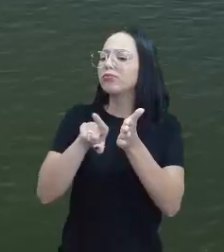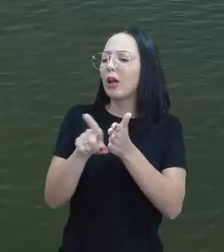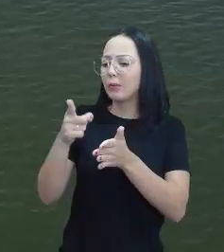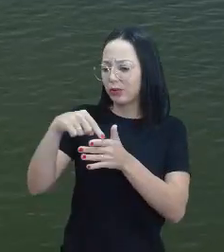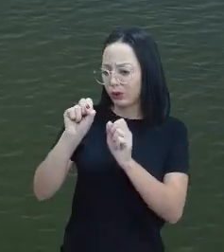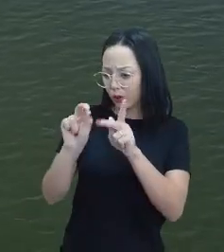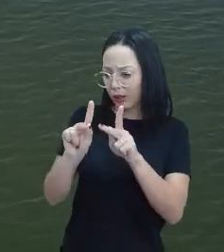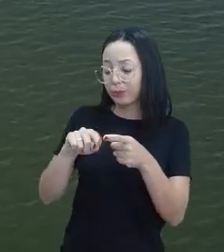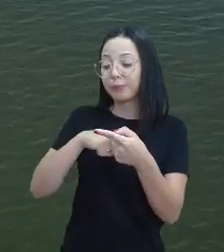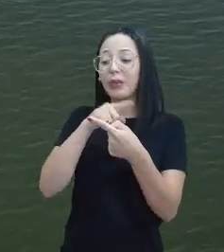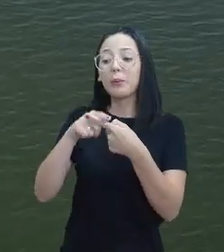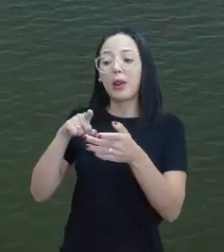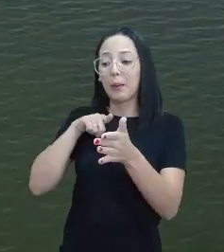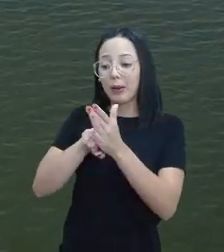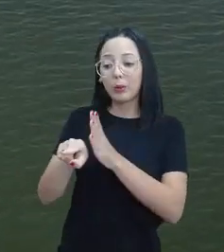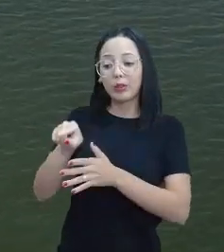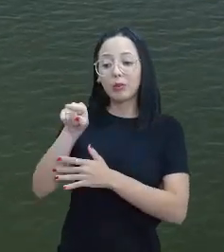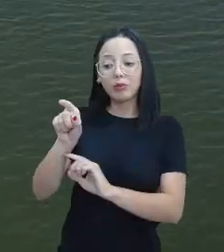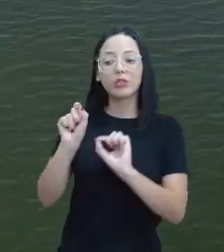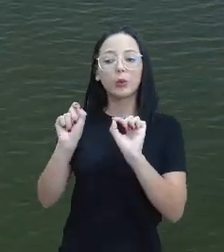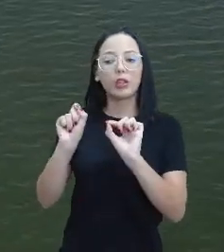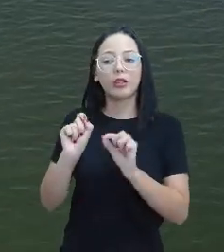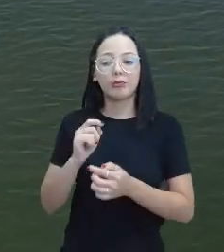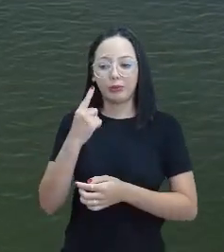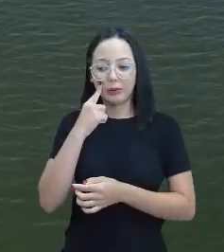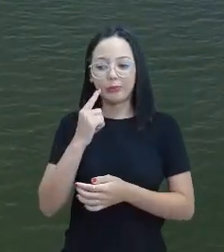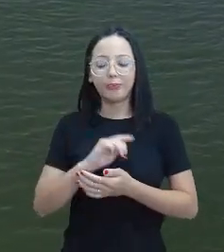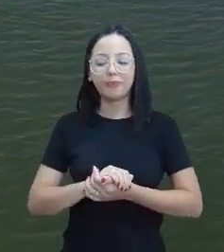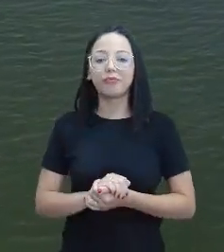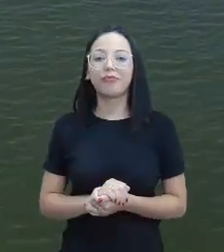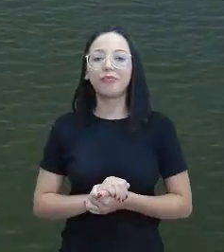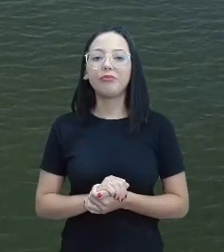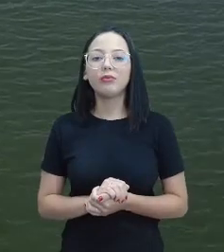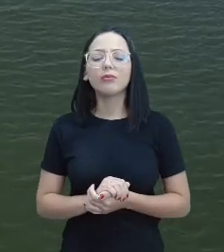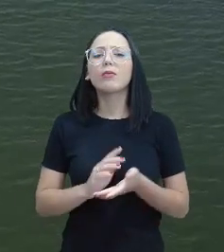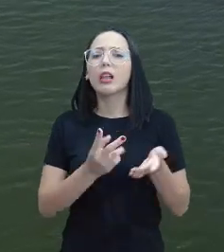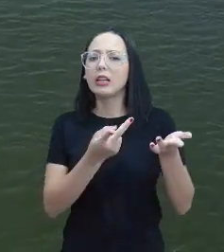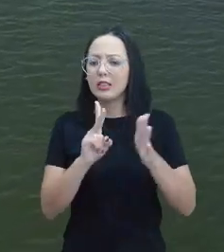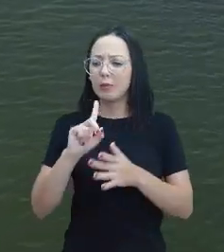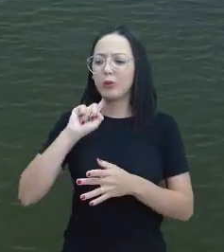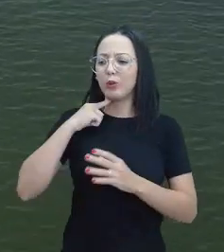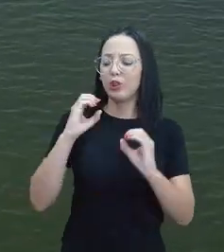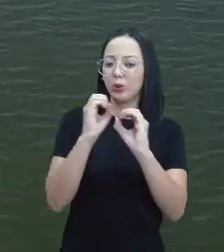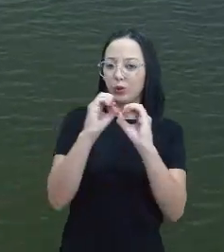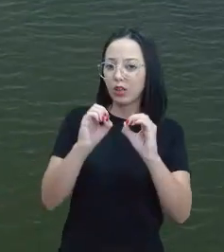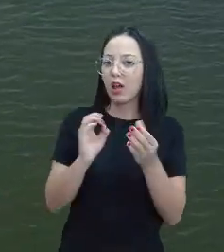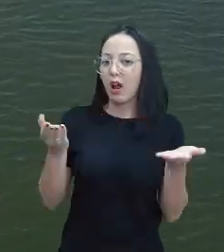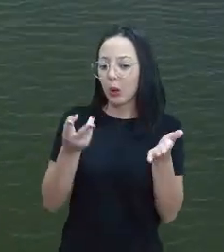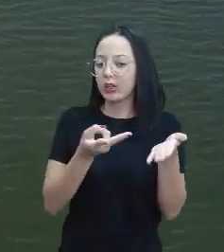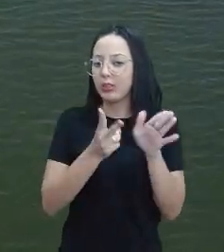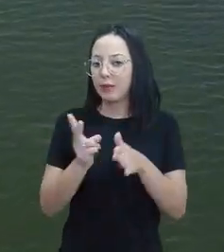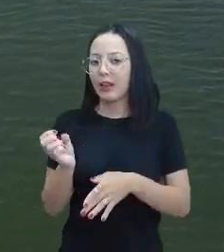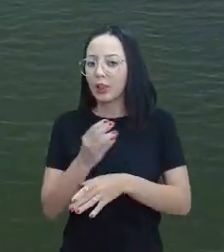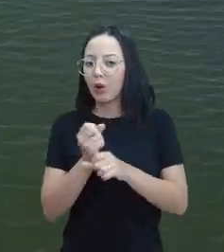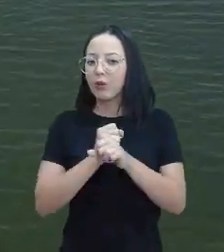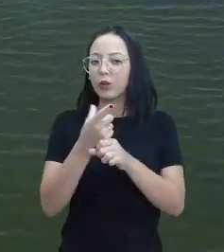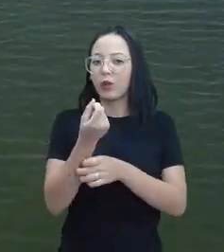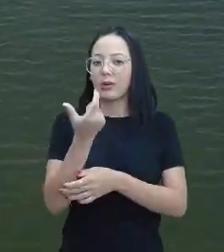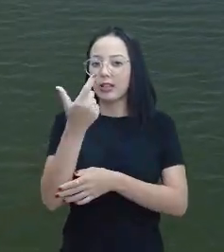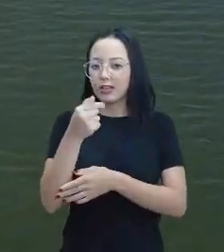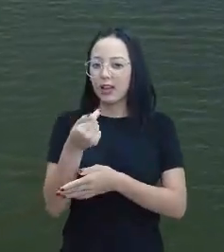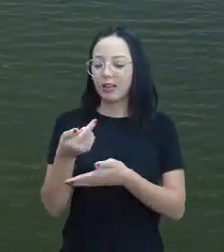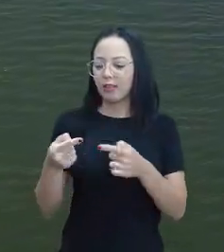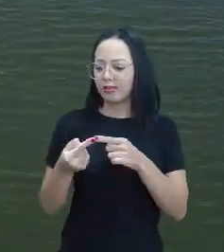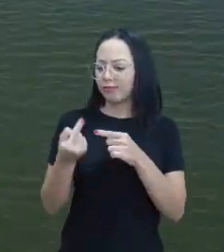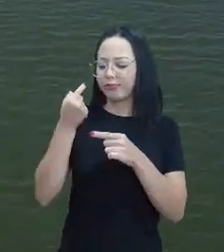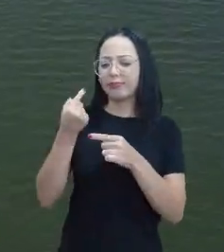bom? A primeira pergunta que eu quero fazer para a senhora é o seguinte, tá? A Semana Lixo Zero é uma semana nova, 2017, muito nova.